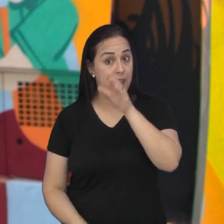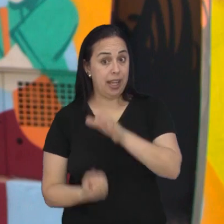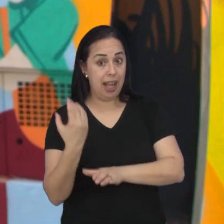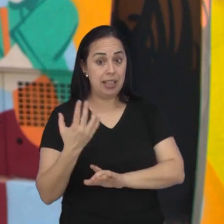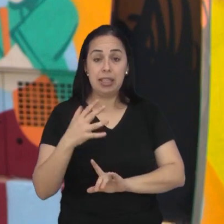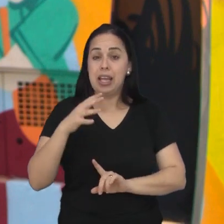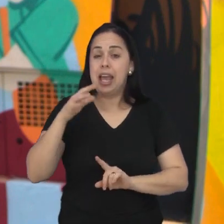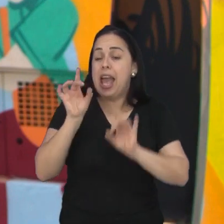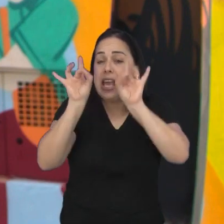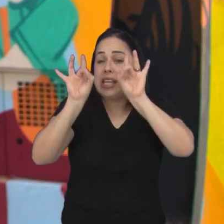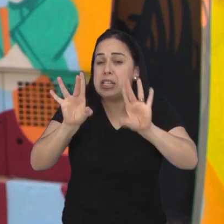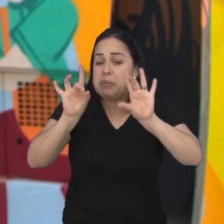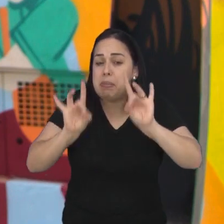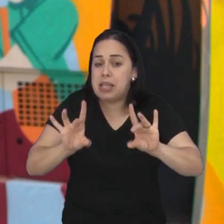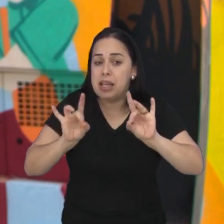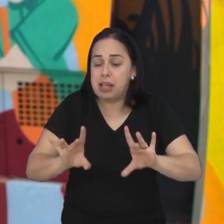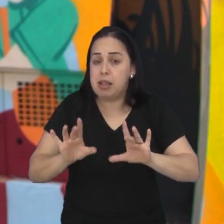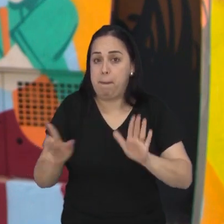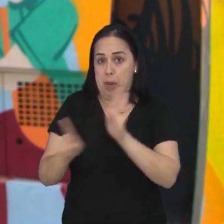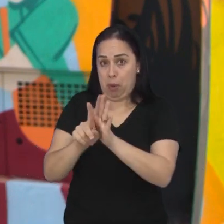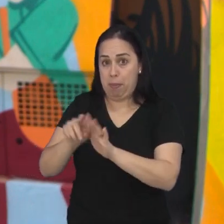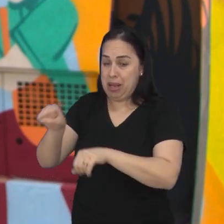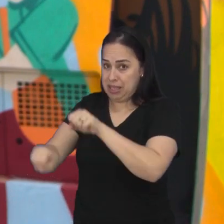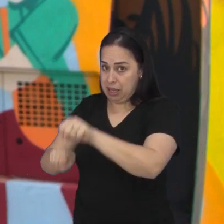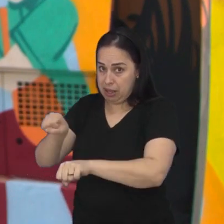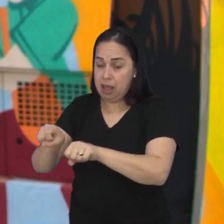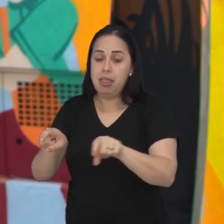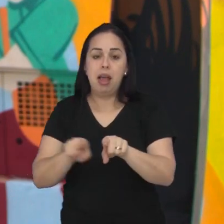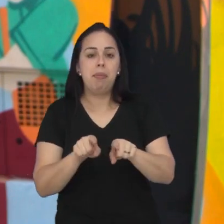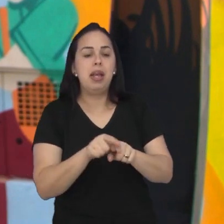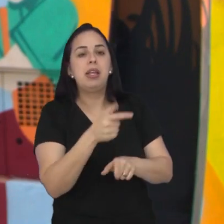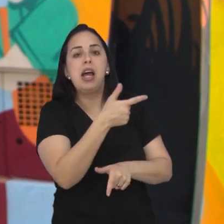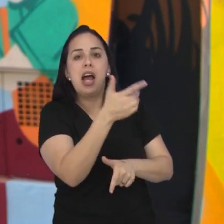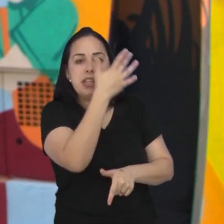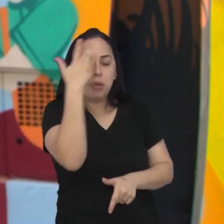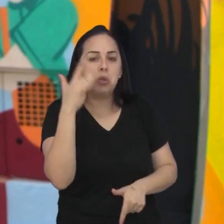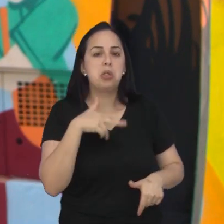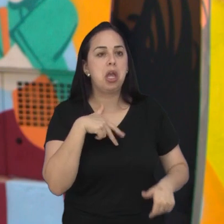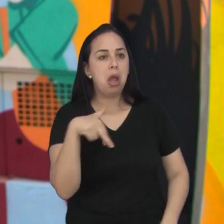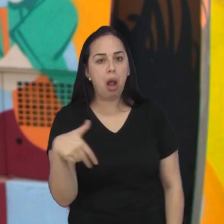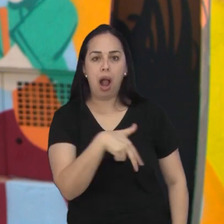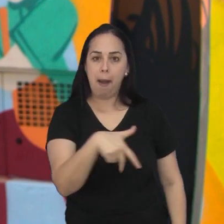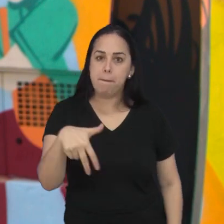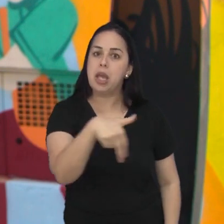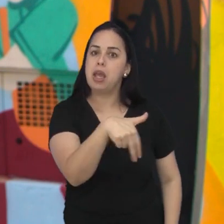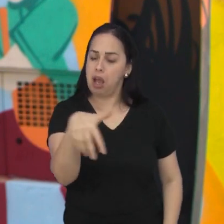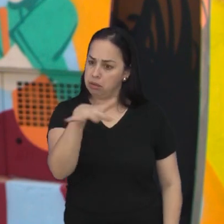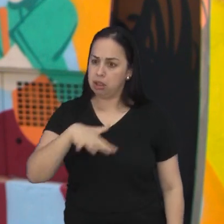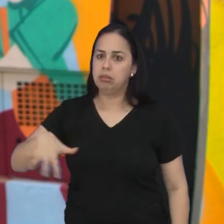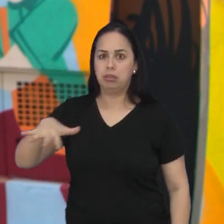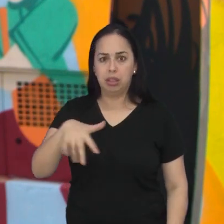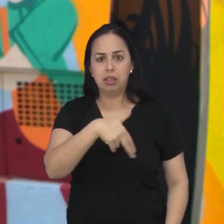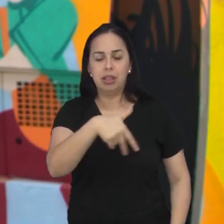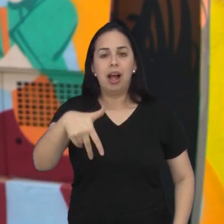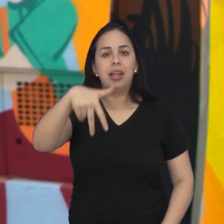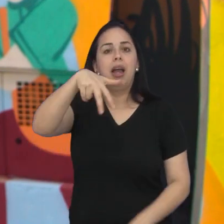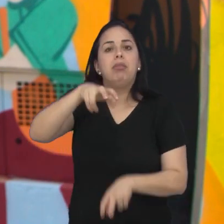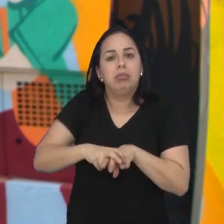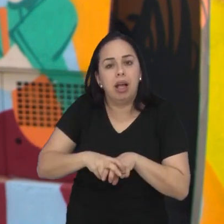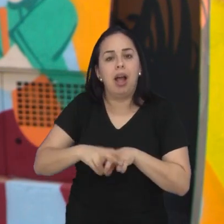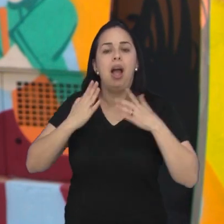criado, especialmente não só para os ciclistas, mas também para os pedestres que caminham, nessa região aqui,